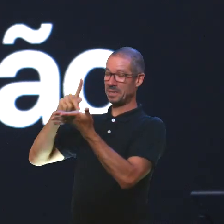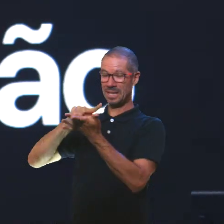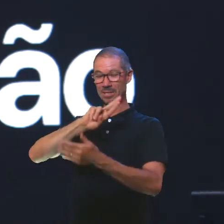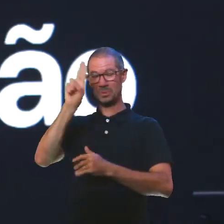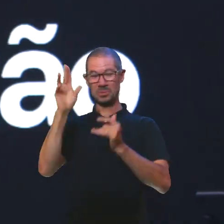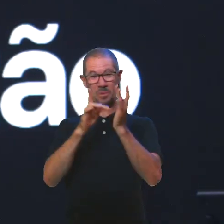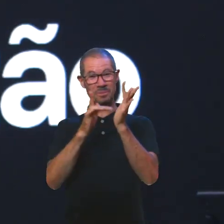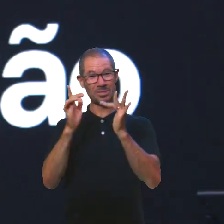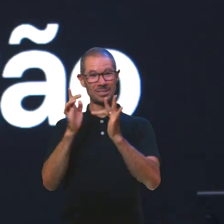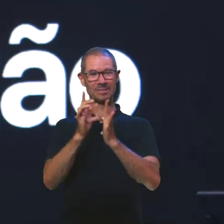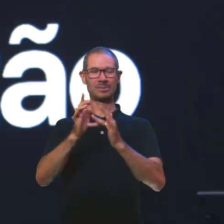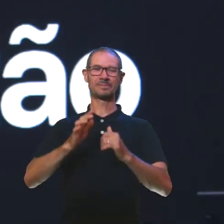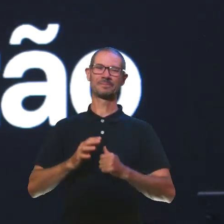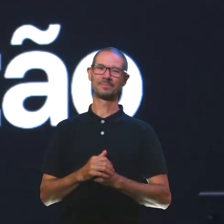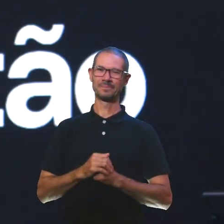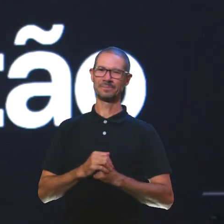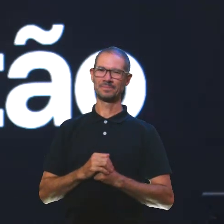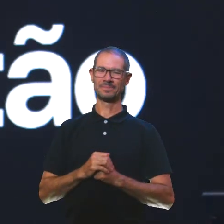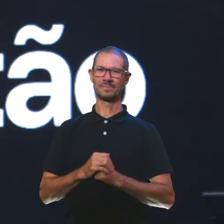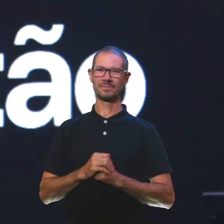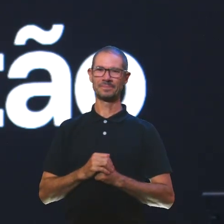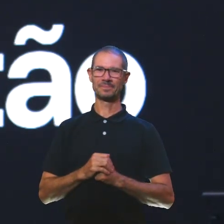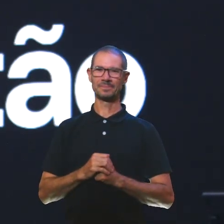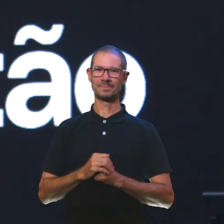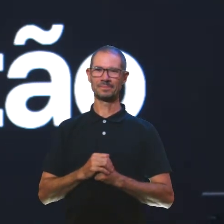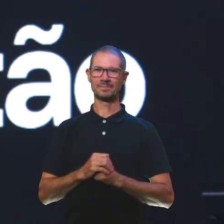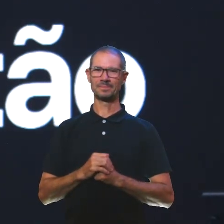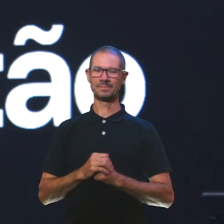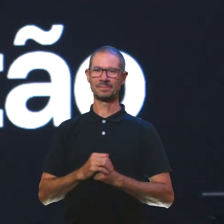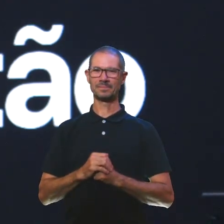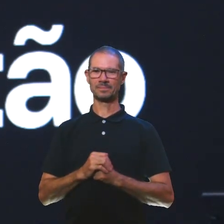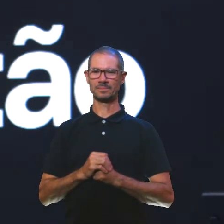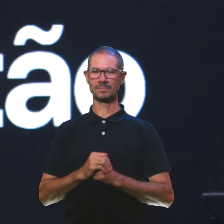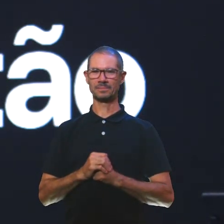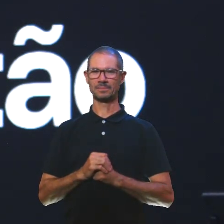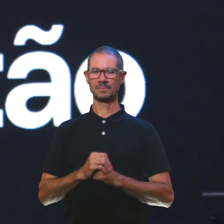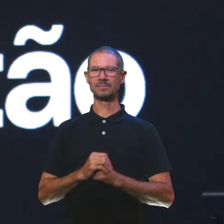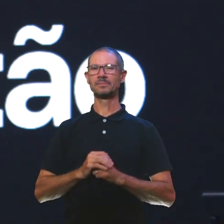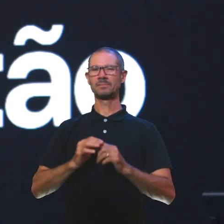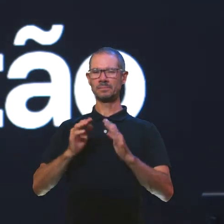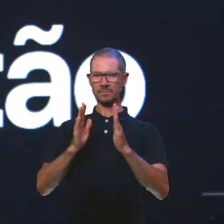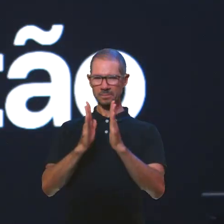Jesus. Feche seu olho no seu lugar onde você está.